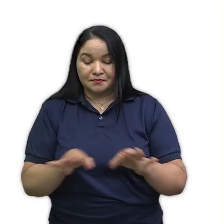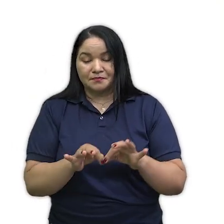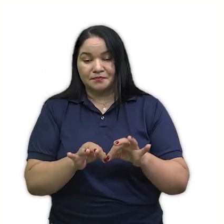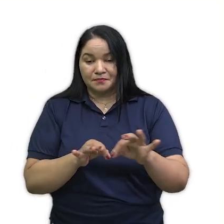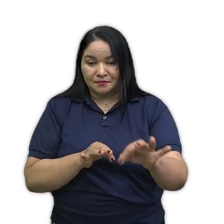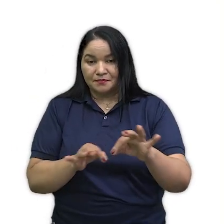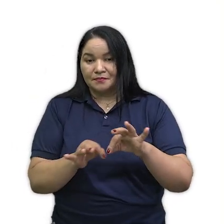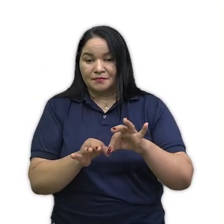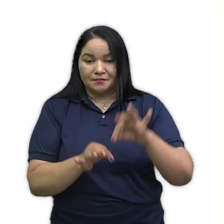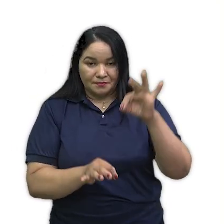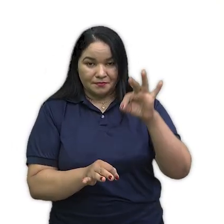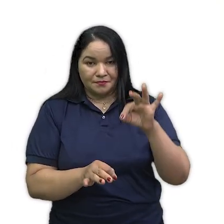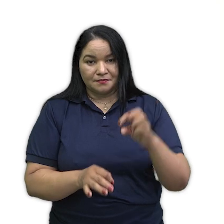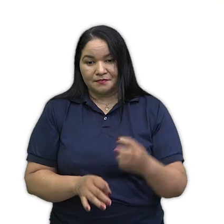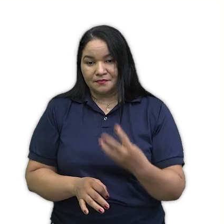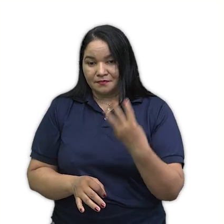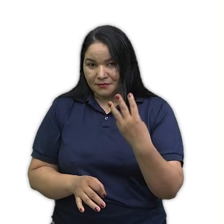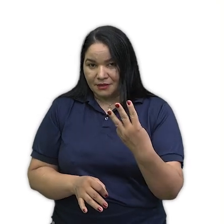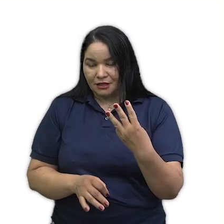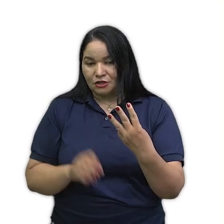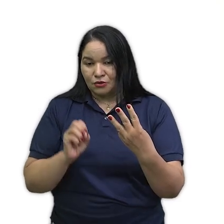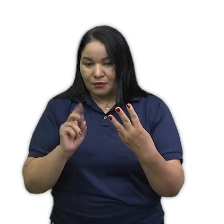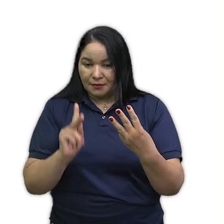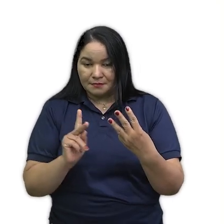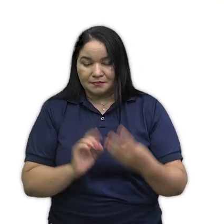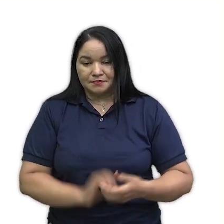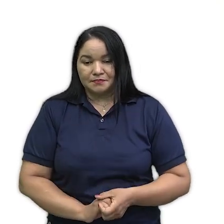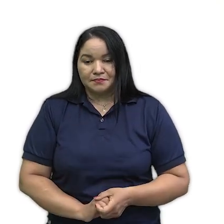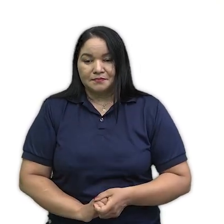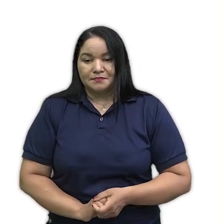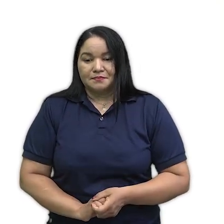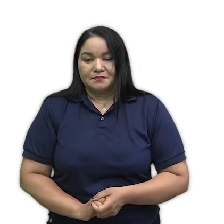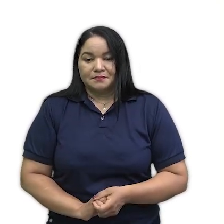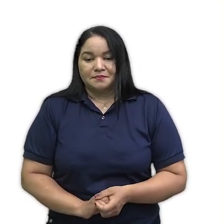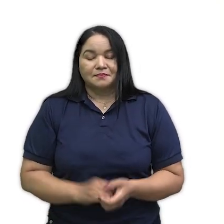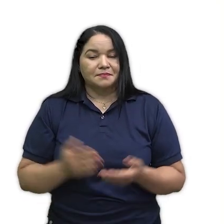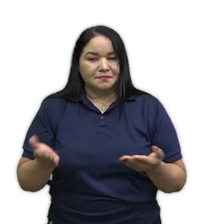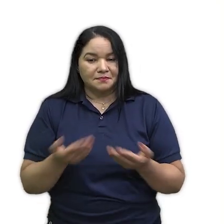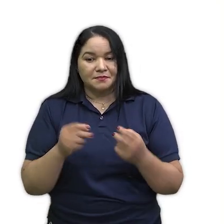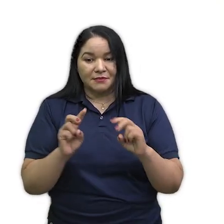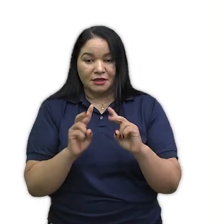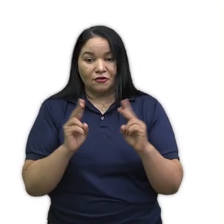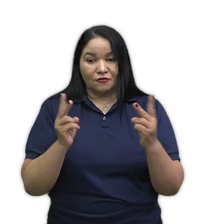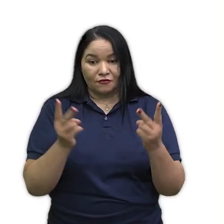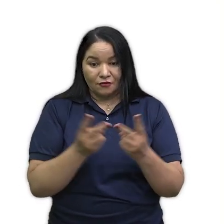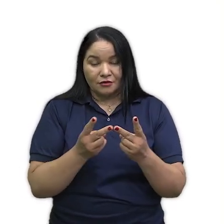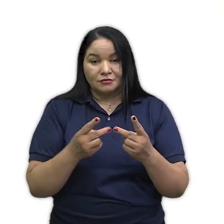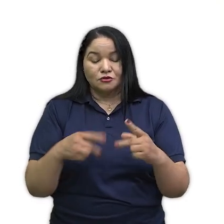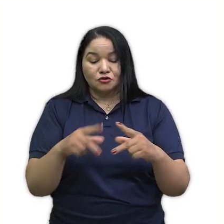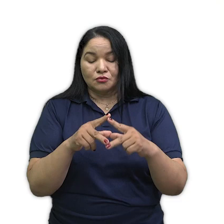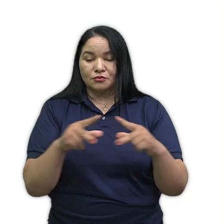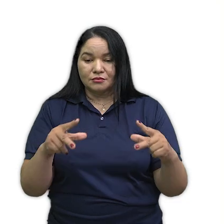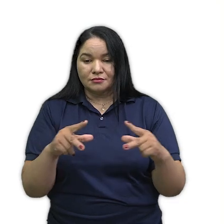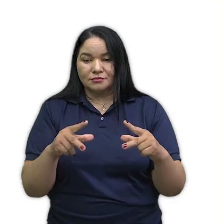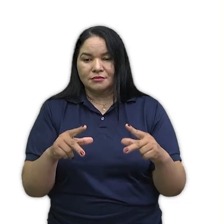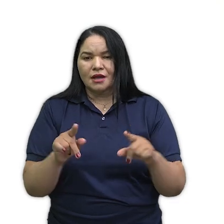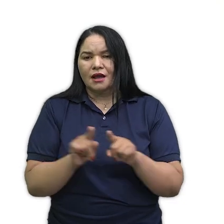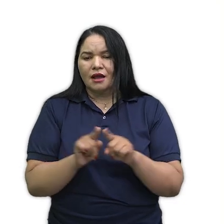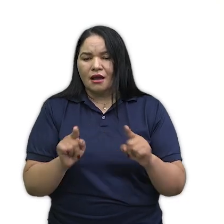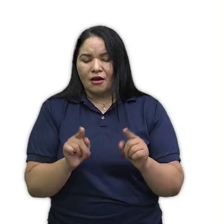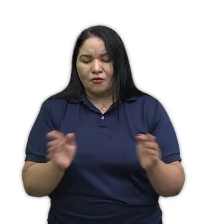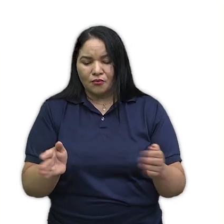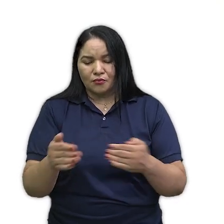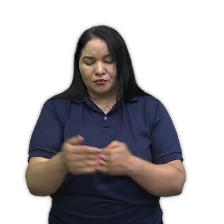as 3 dimensões. Nesse caso, eu tenho o volume aí do paralelepípedo. E o volume do cubo?